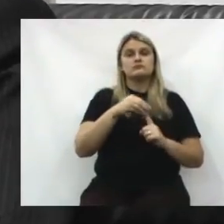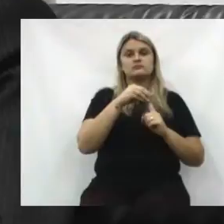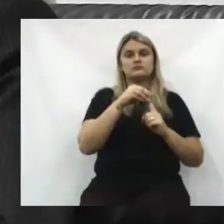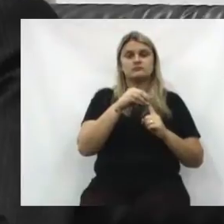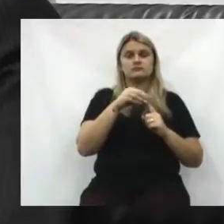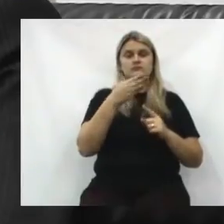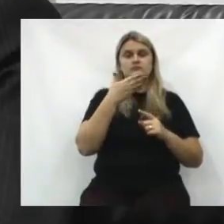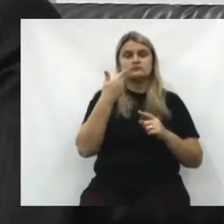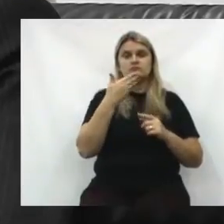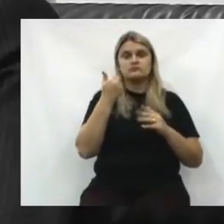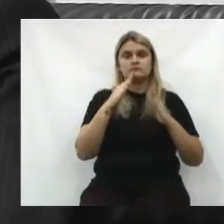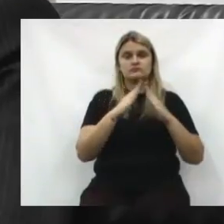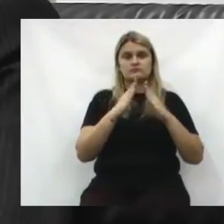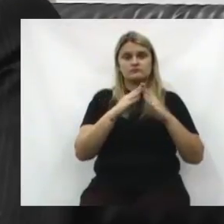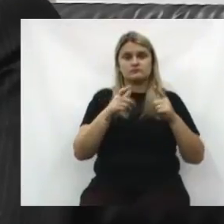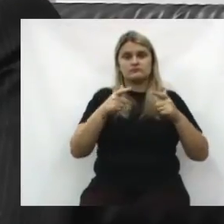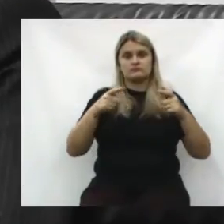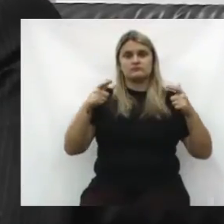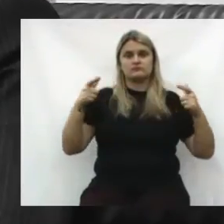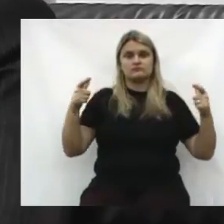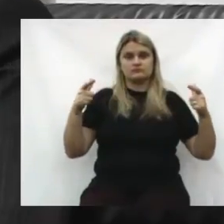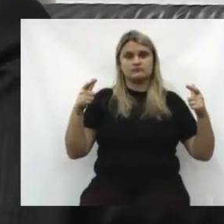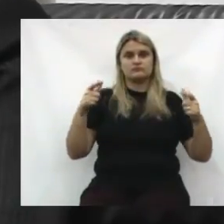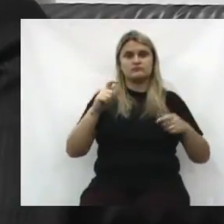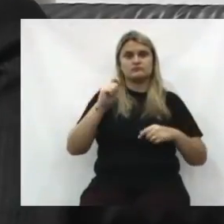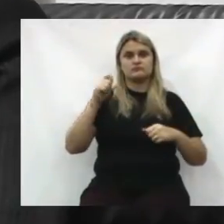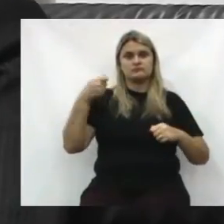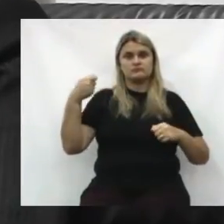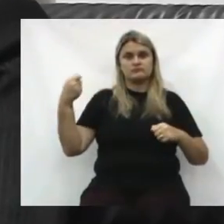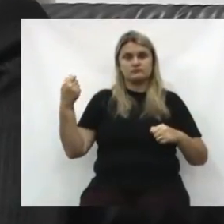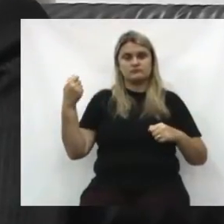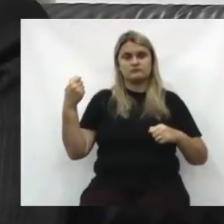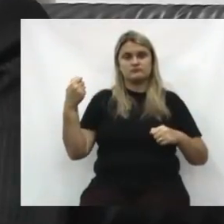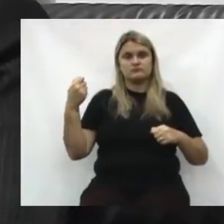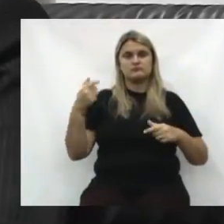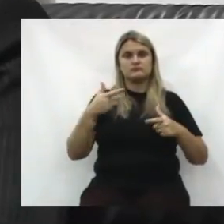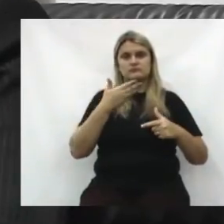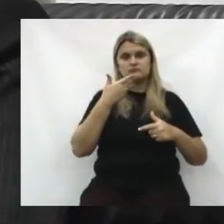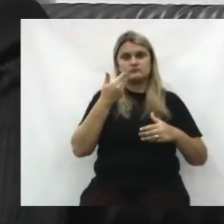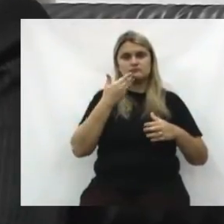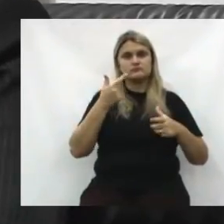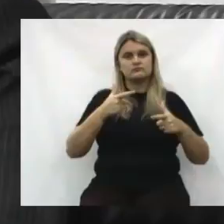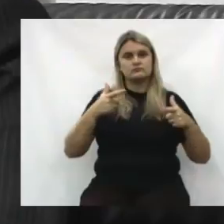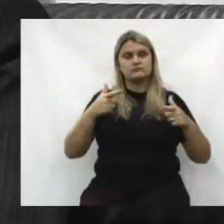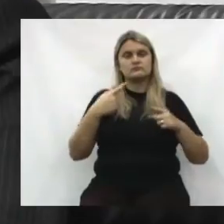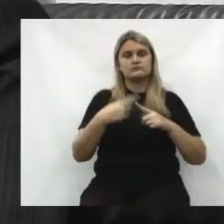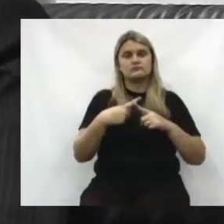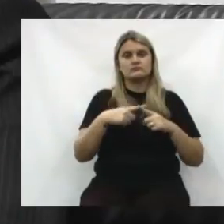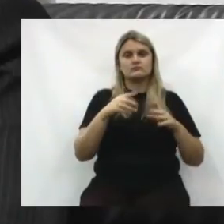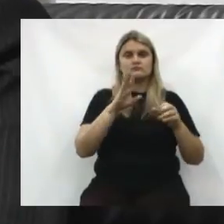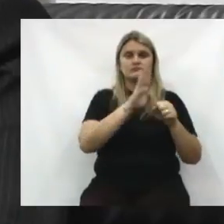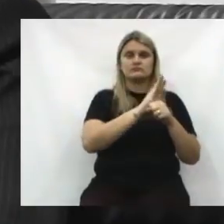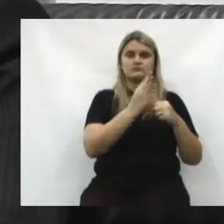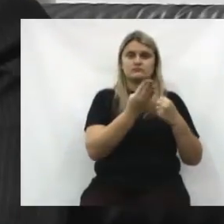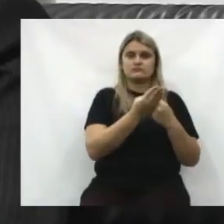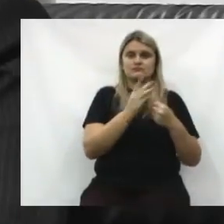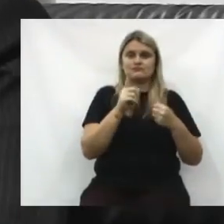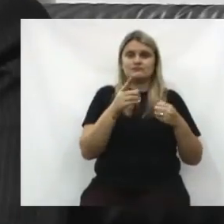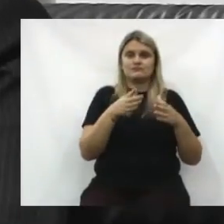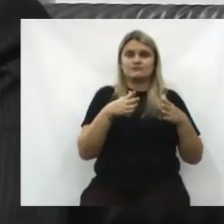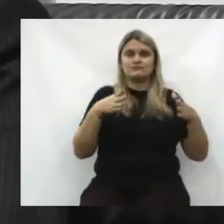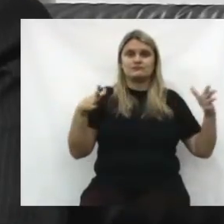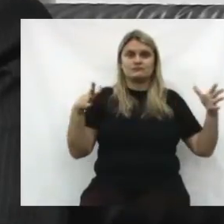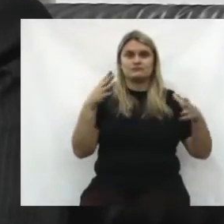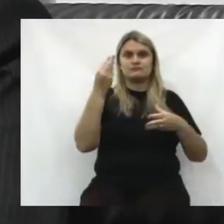aquele bairro, mas principalmente o aumento, na verdade uma associação maior, porque